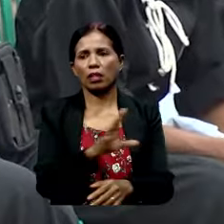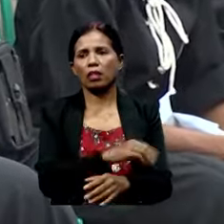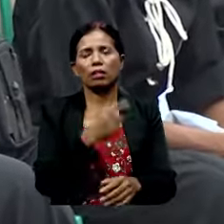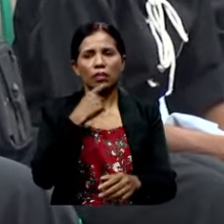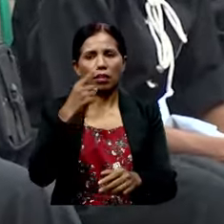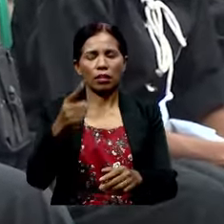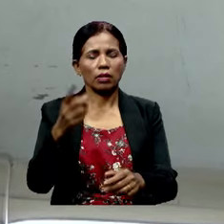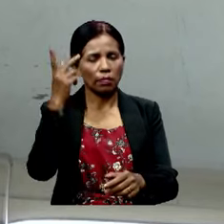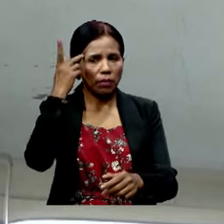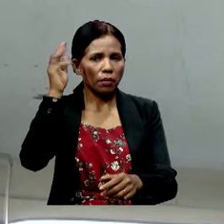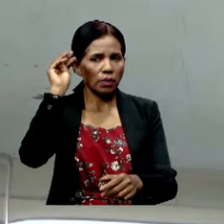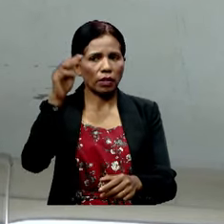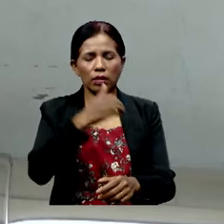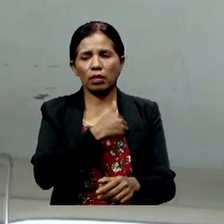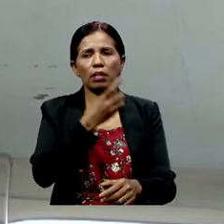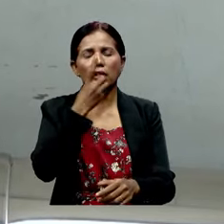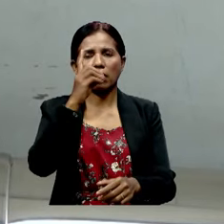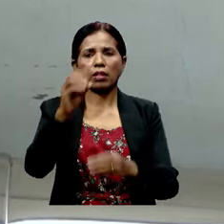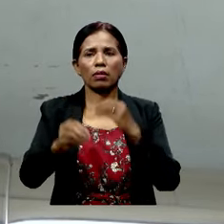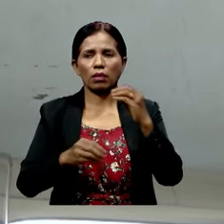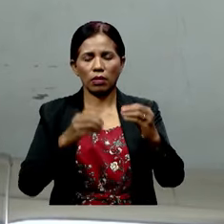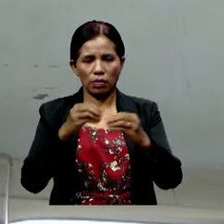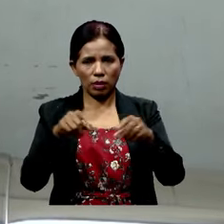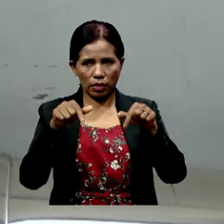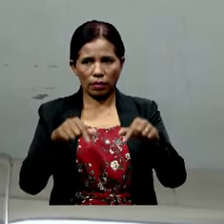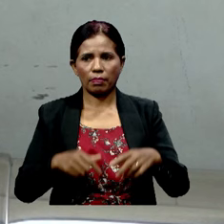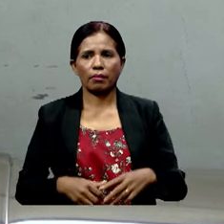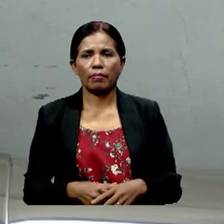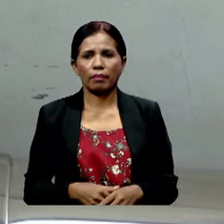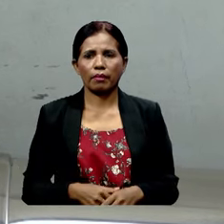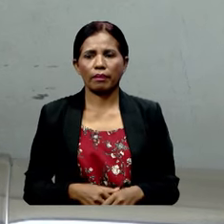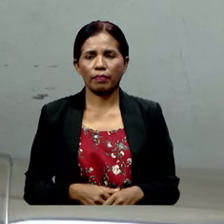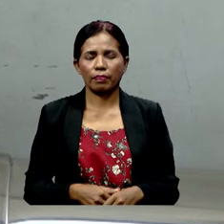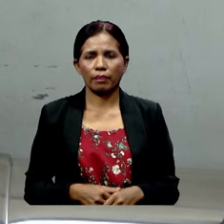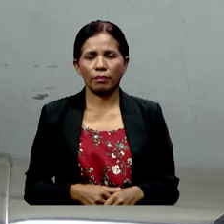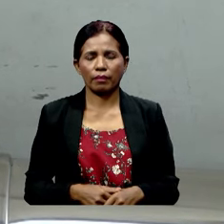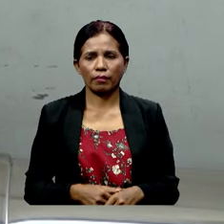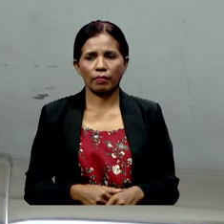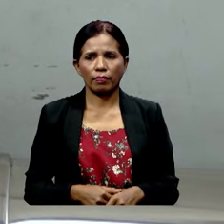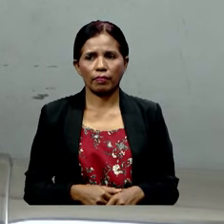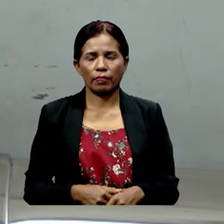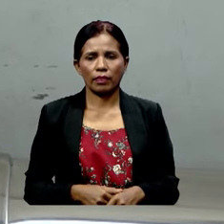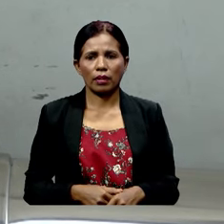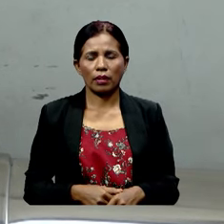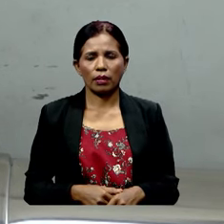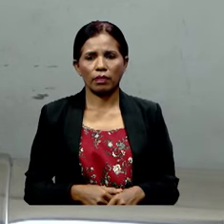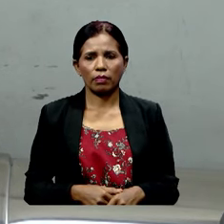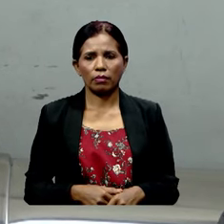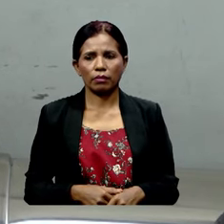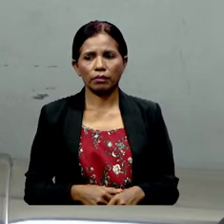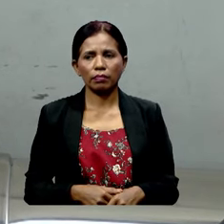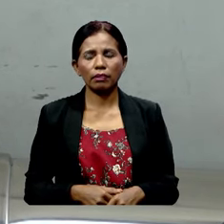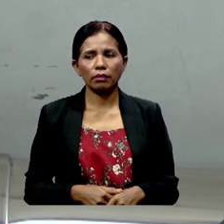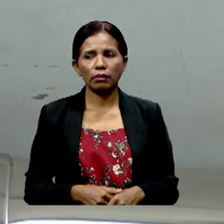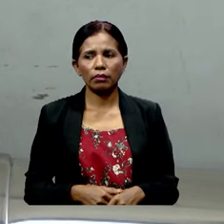Rudirehan, primeiro-ministro, se dá o declara com a questão de Dané. Se declarar que perite não é feita de entrega dos gatos, então isso o membro do governo